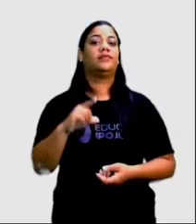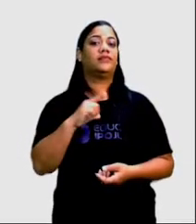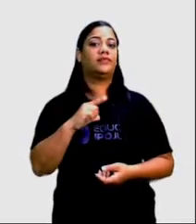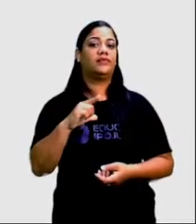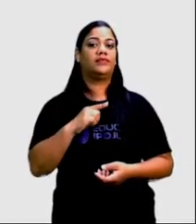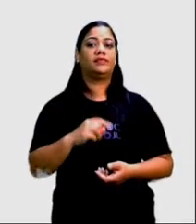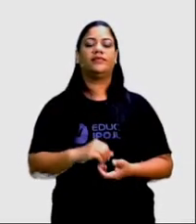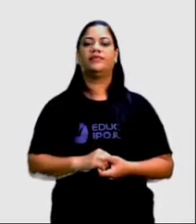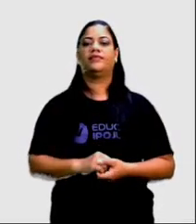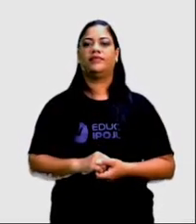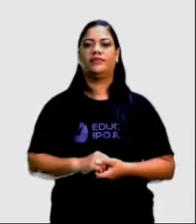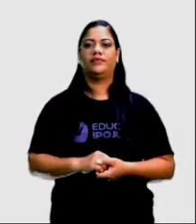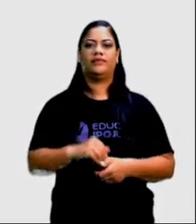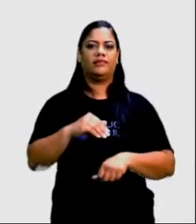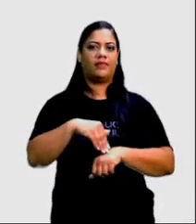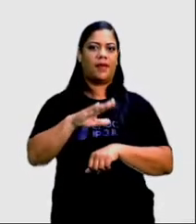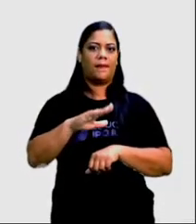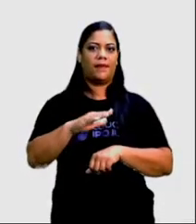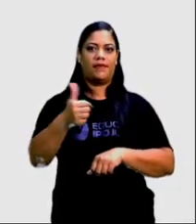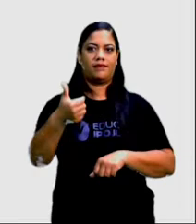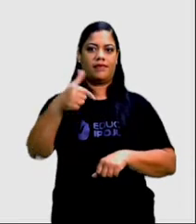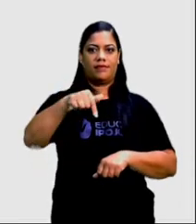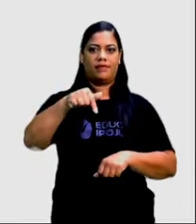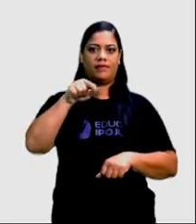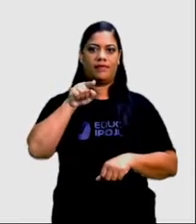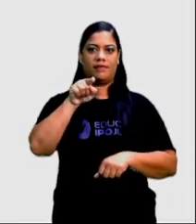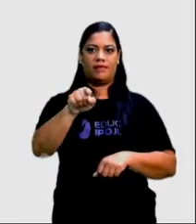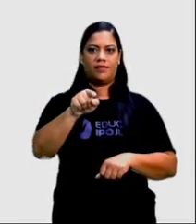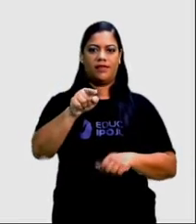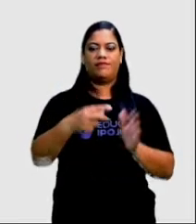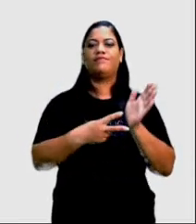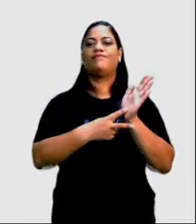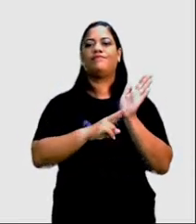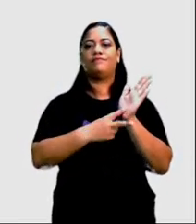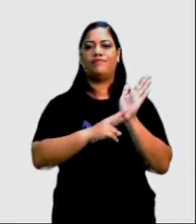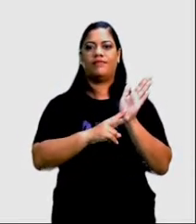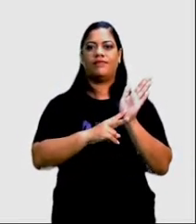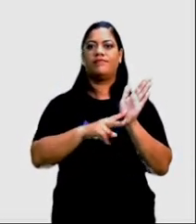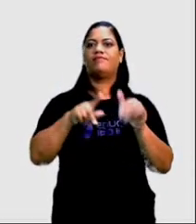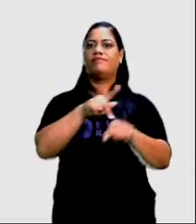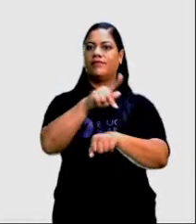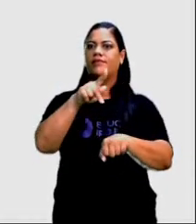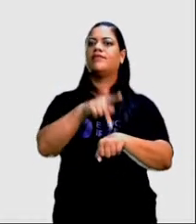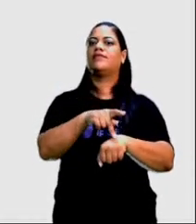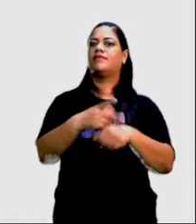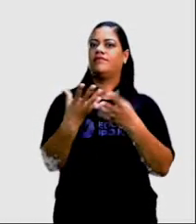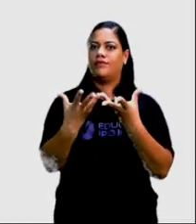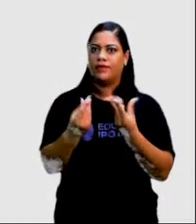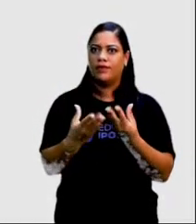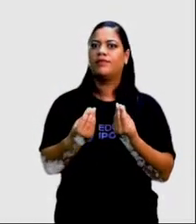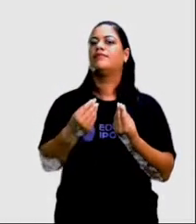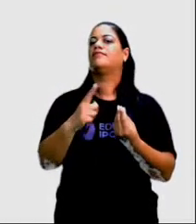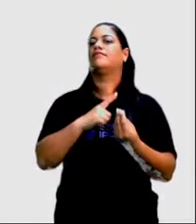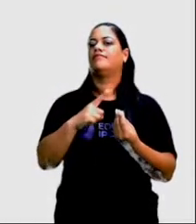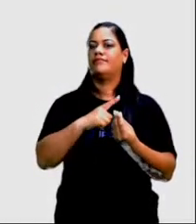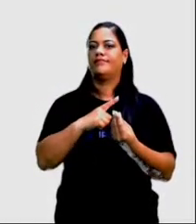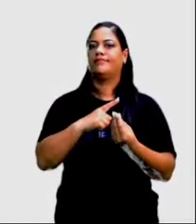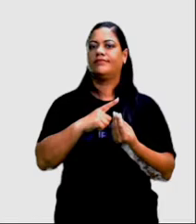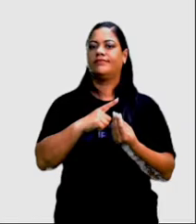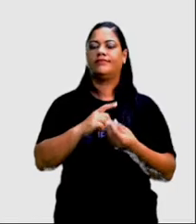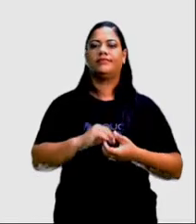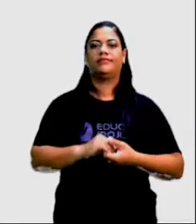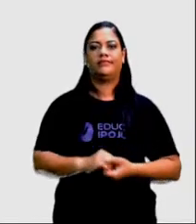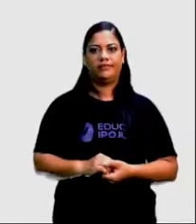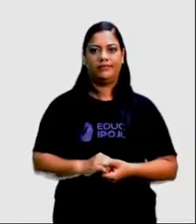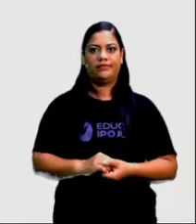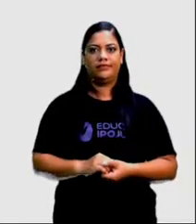Existem mais de 17 mil sindicatos no país. São muitos sindicatos que existem. E o ritmo